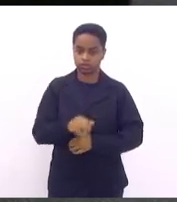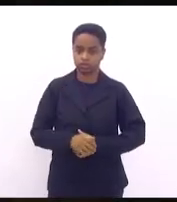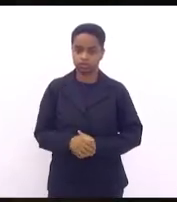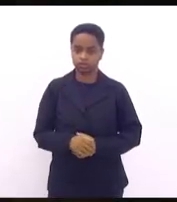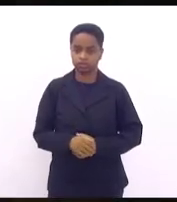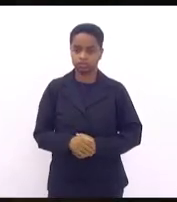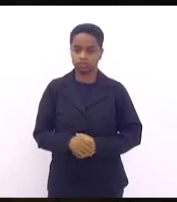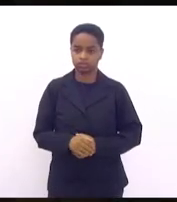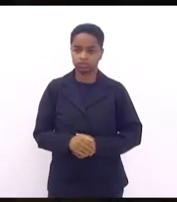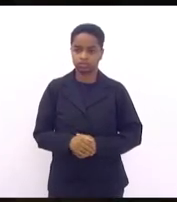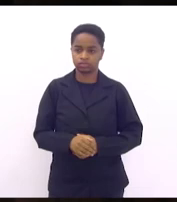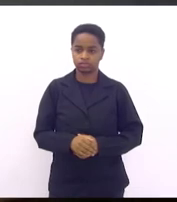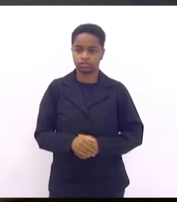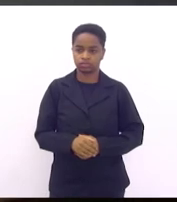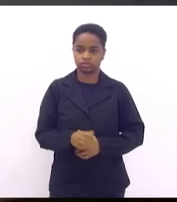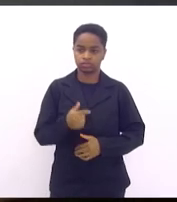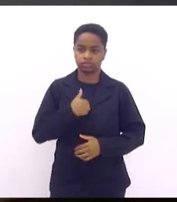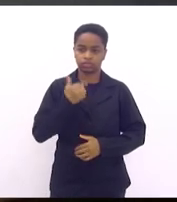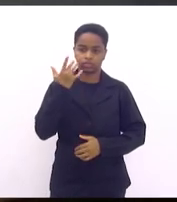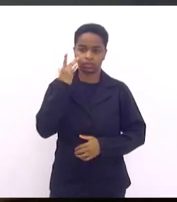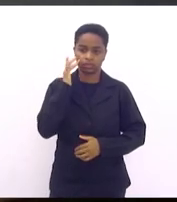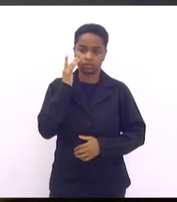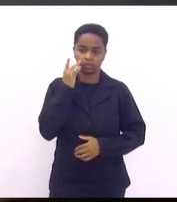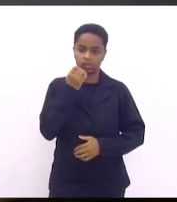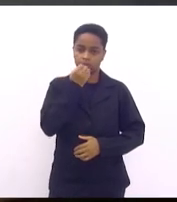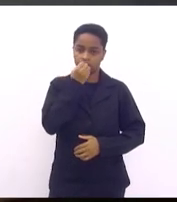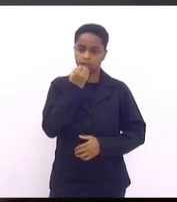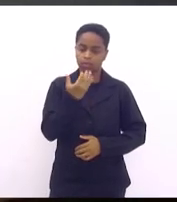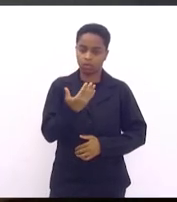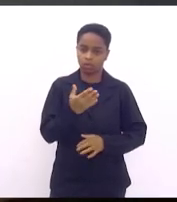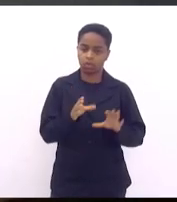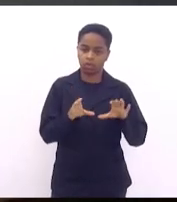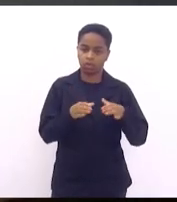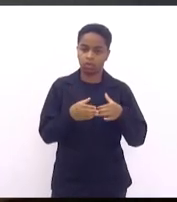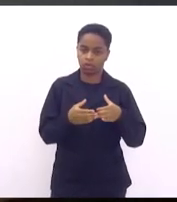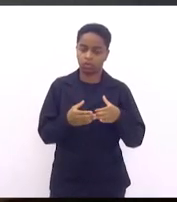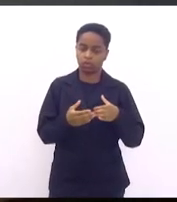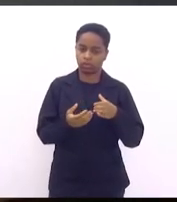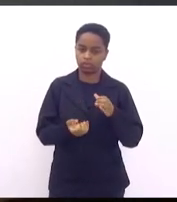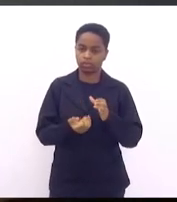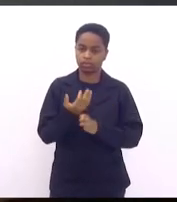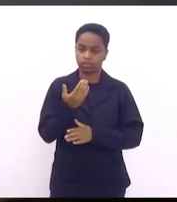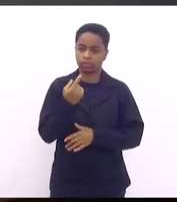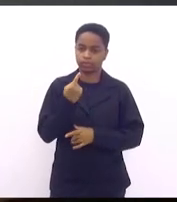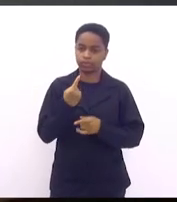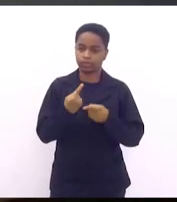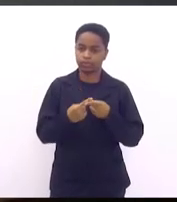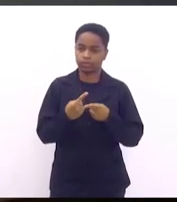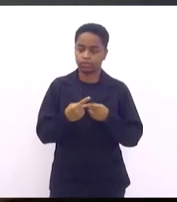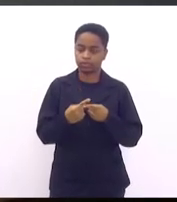Luiz. Não, eu acho que é uma boa frente, porque